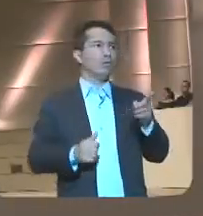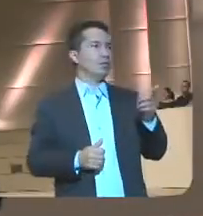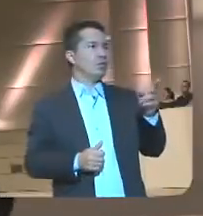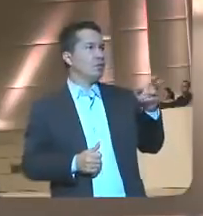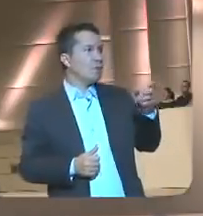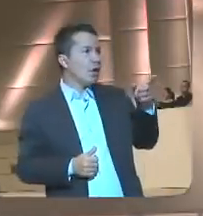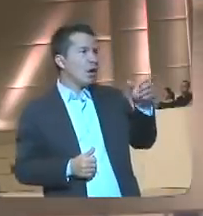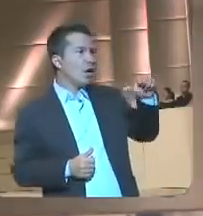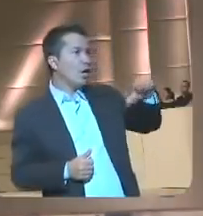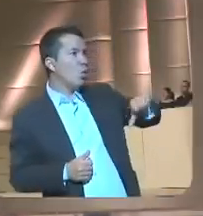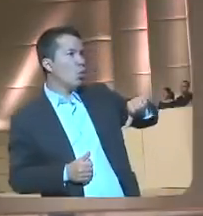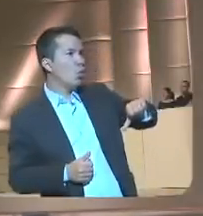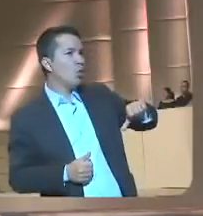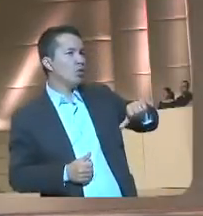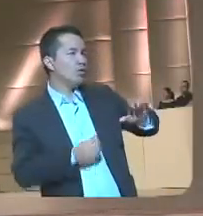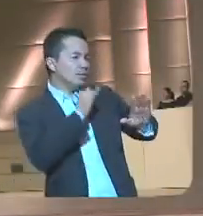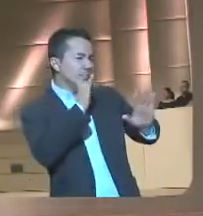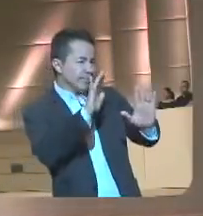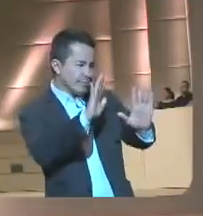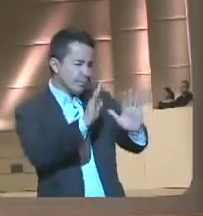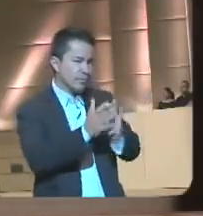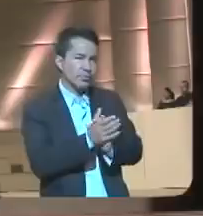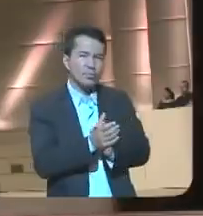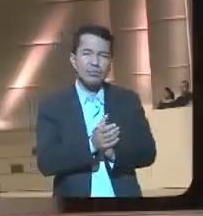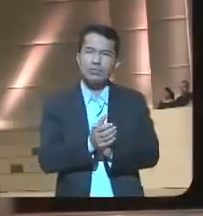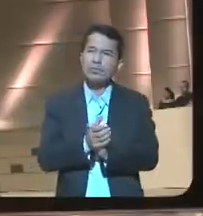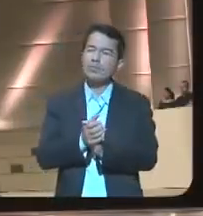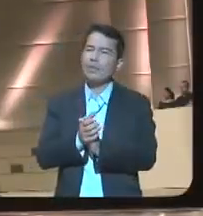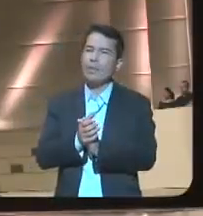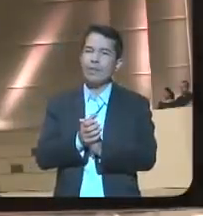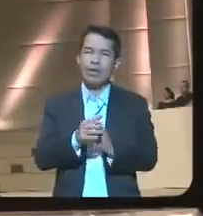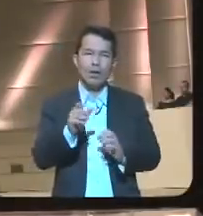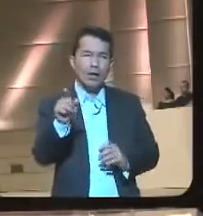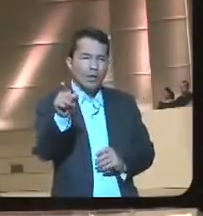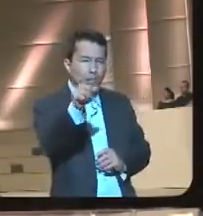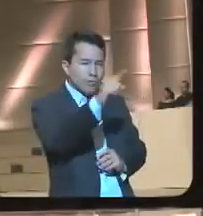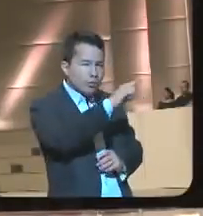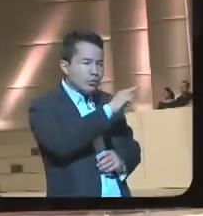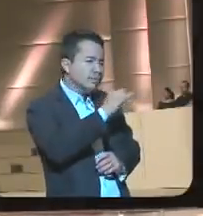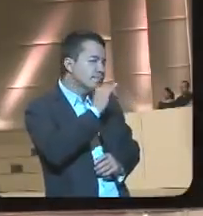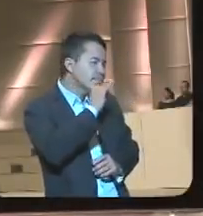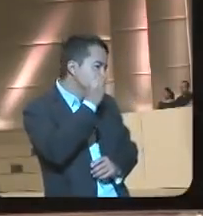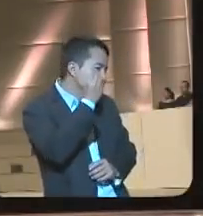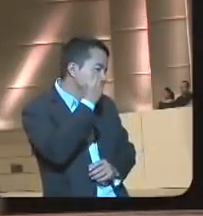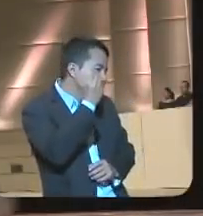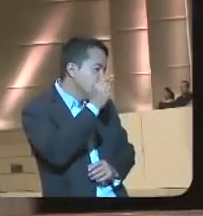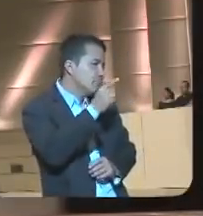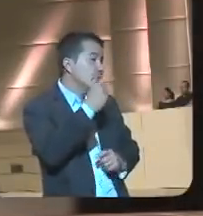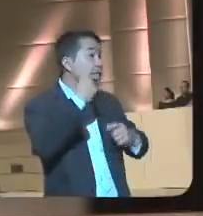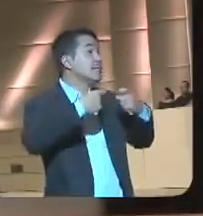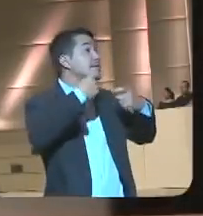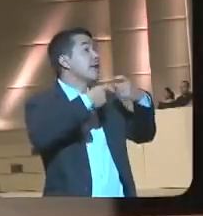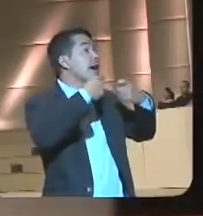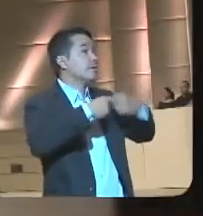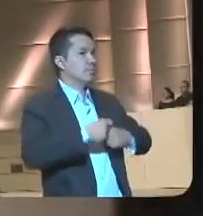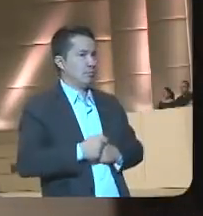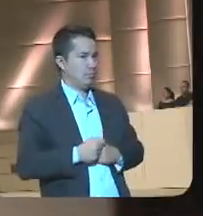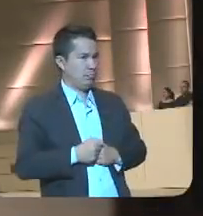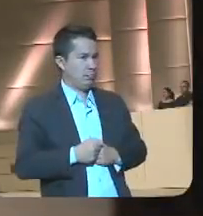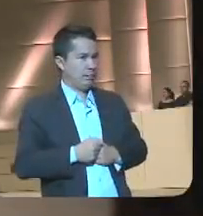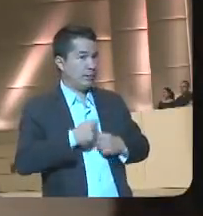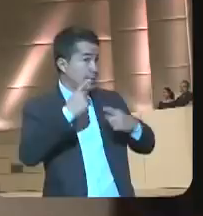tivesse uma guerra e só tivesse quatro toneladas de fubá você podia olhar profundo disse aleluia